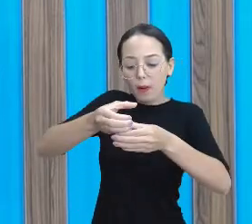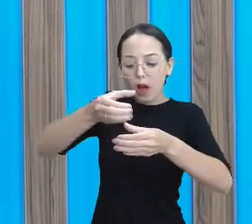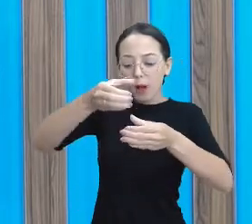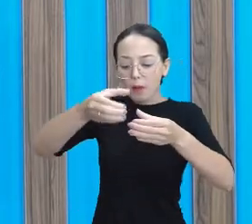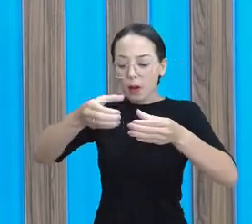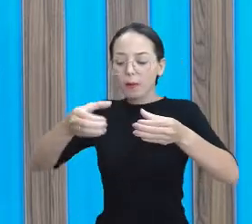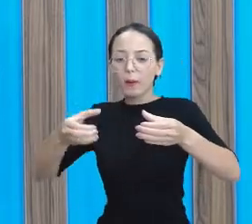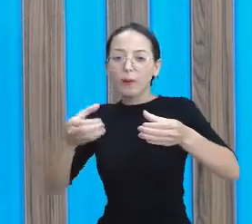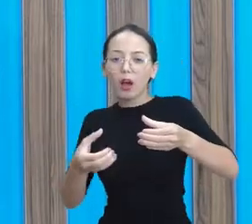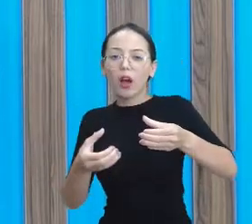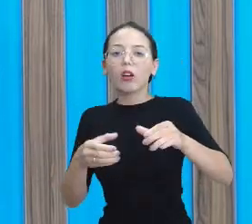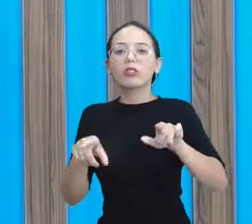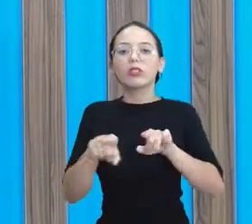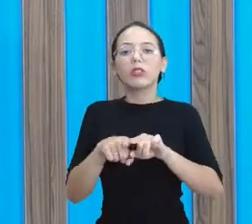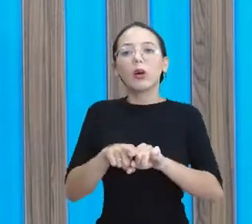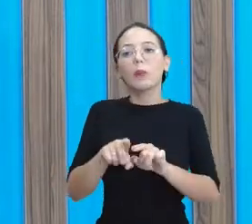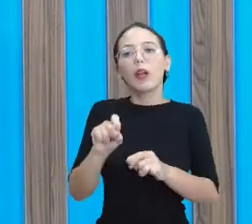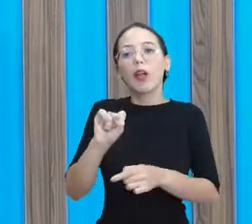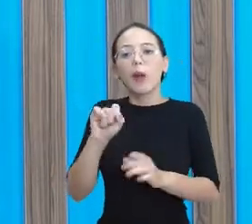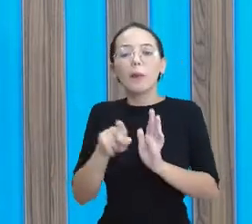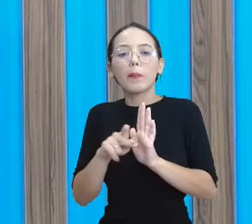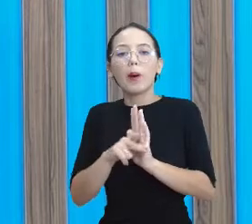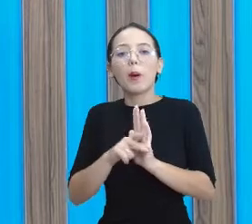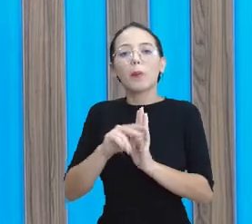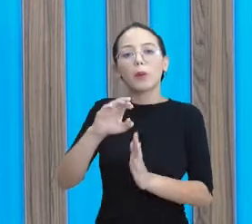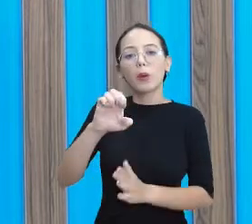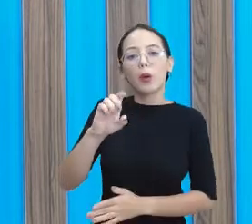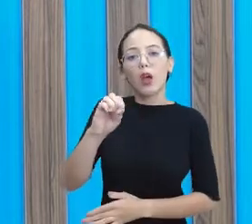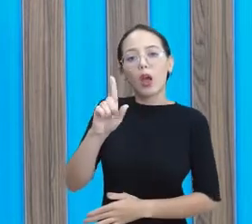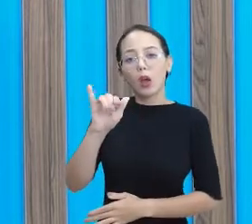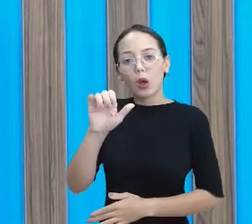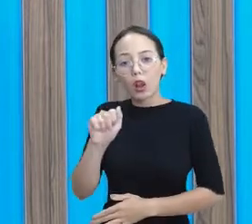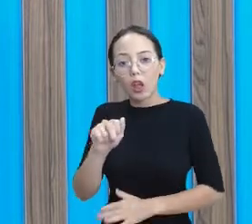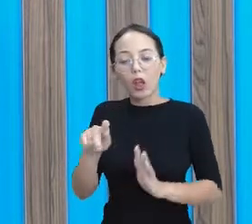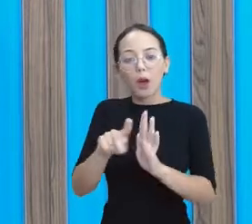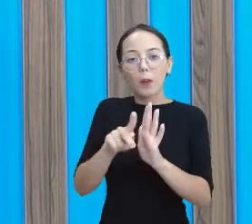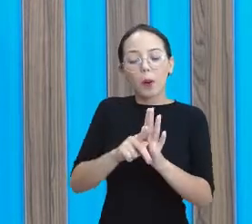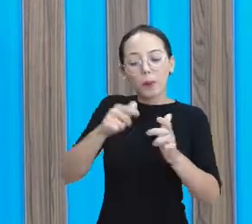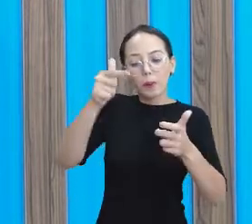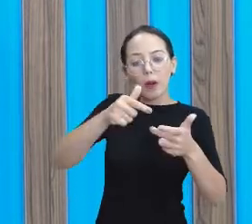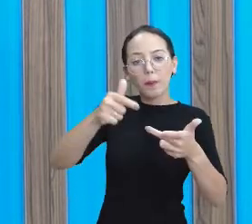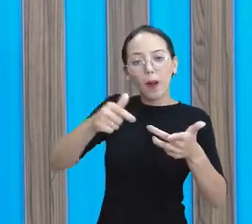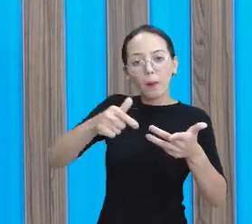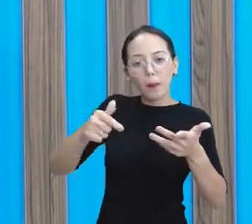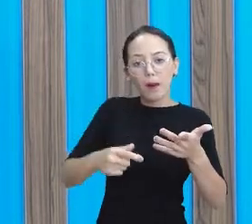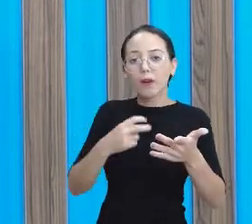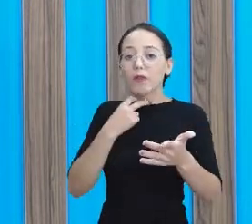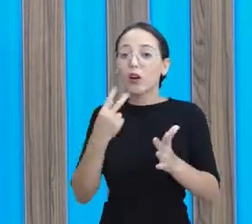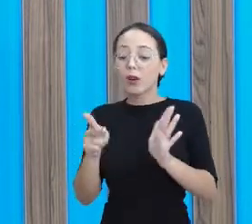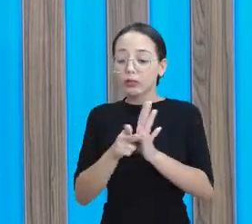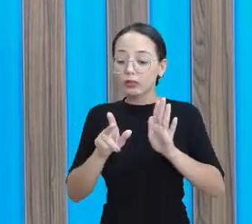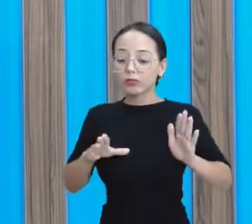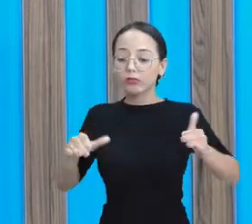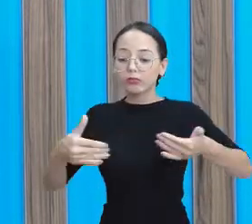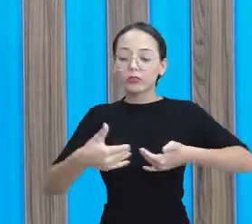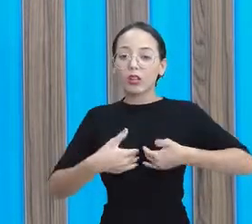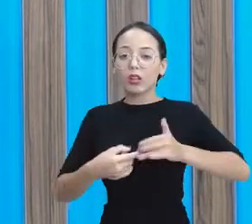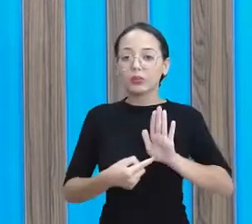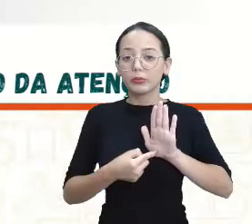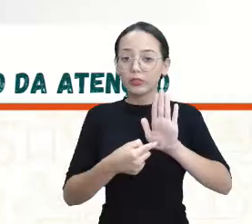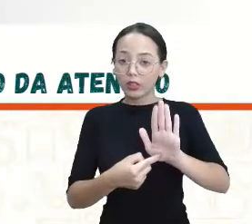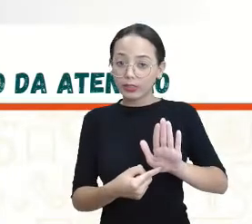de uma ecolalia, se for o caso, que é uma repetição vocal que os estudantes que estão no espectro do autismo